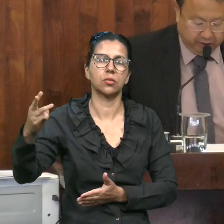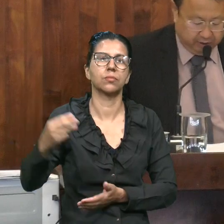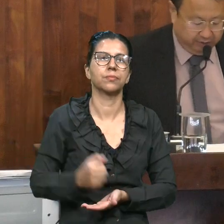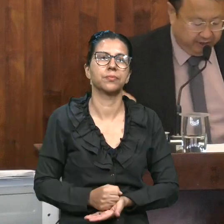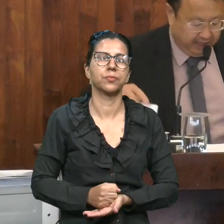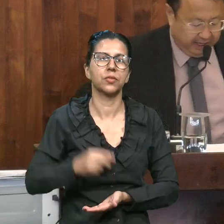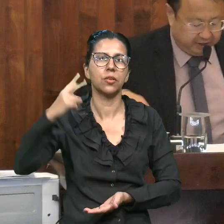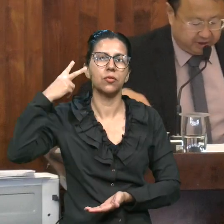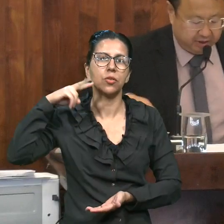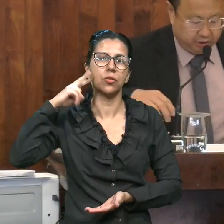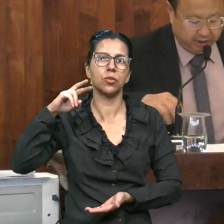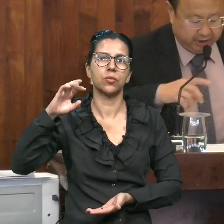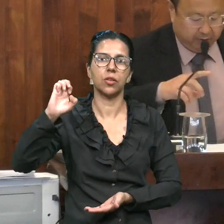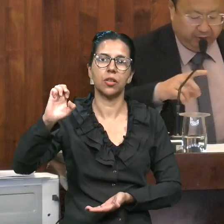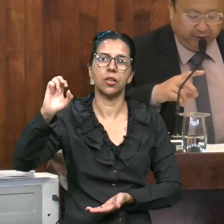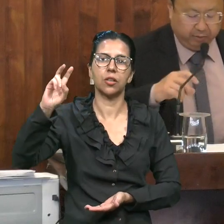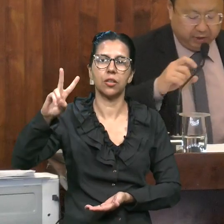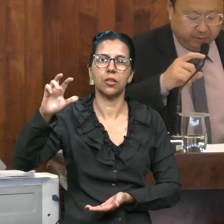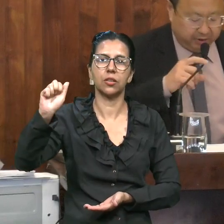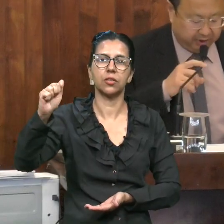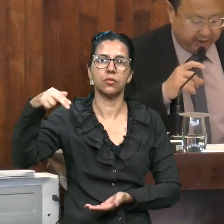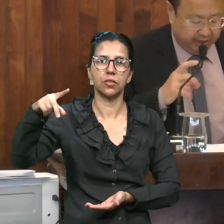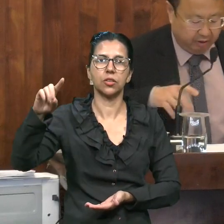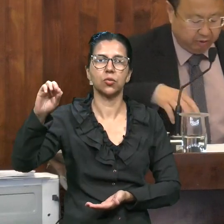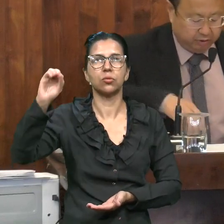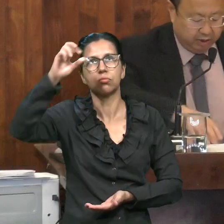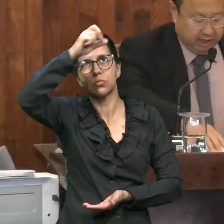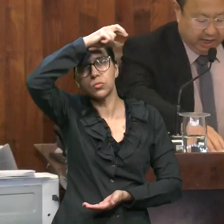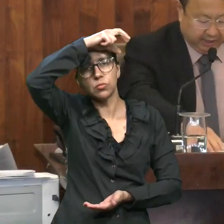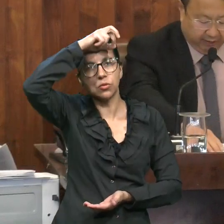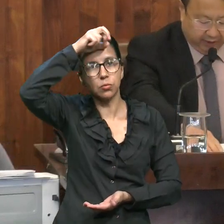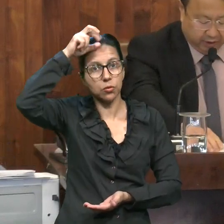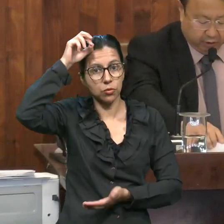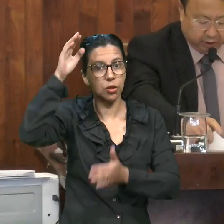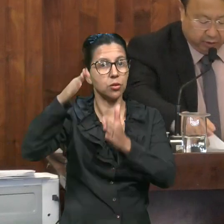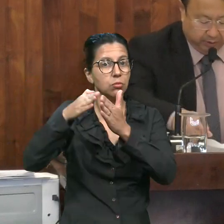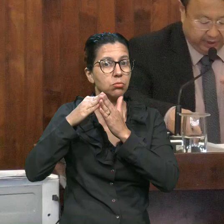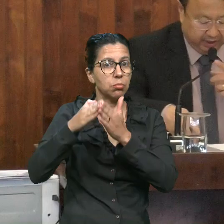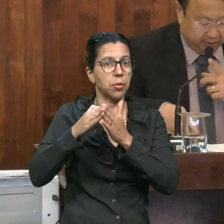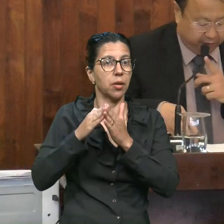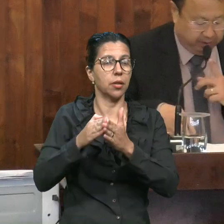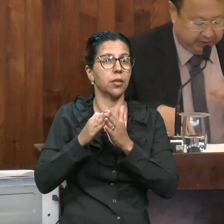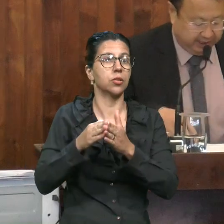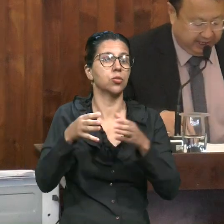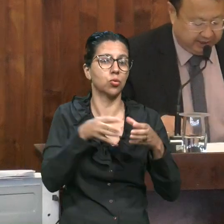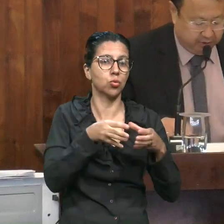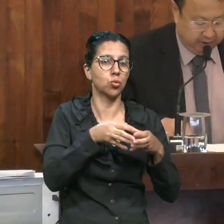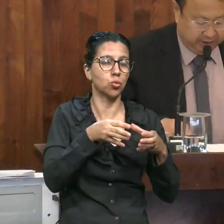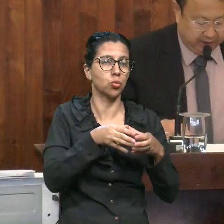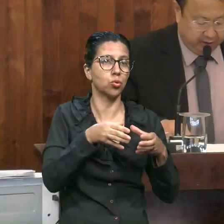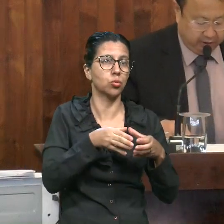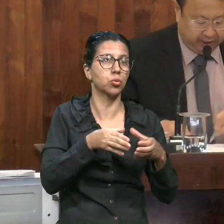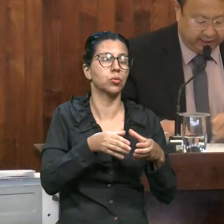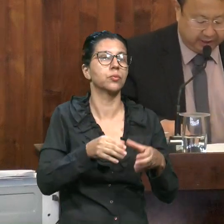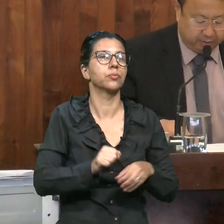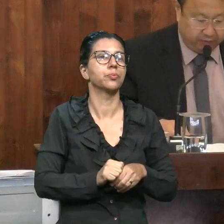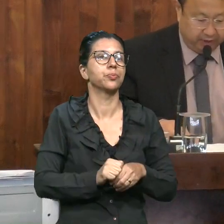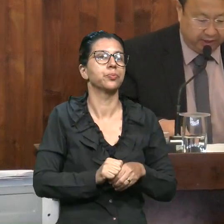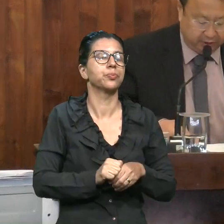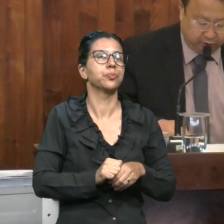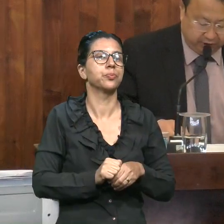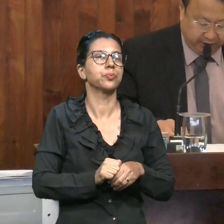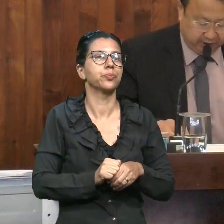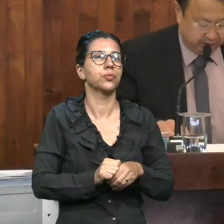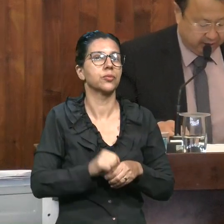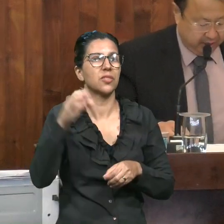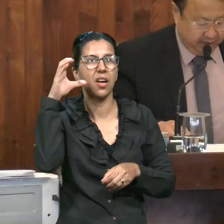1853-2023, vereador Evandro Galete, solicitando ao prefeito municipal, senhor Daniel Alonso, através dos setores competentes, informar essa casa quando serão adotadas as